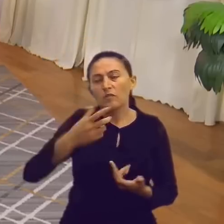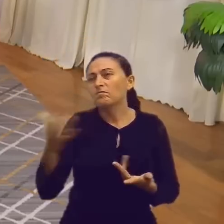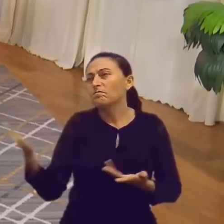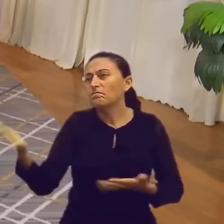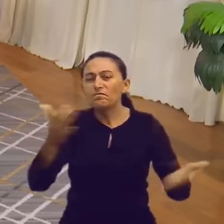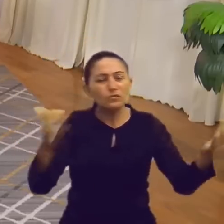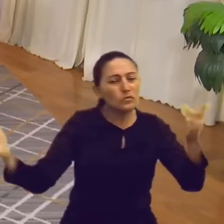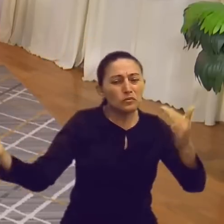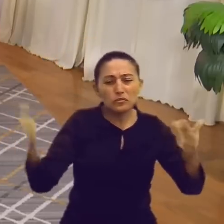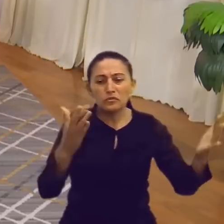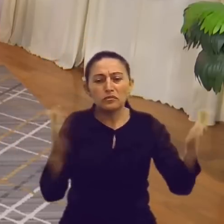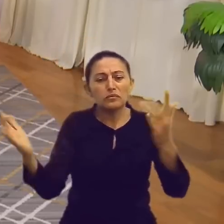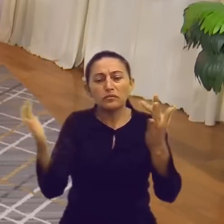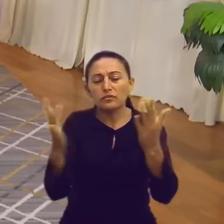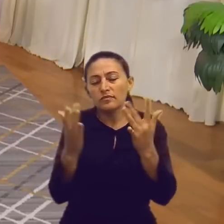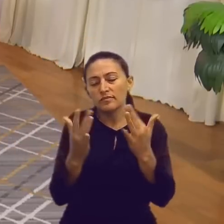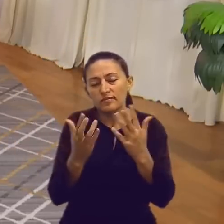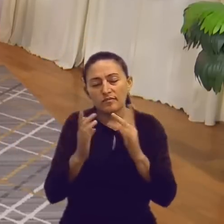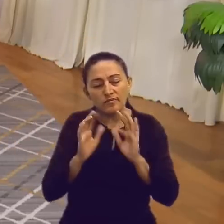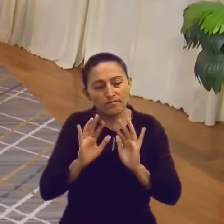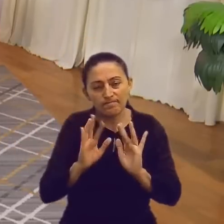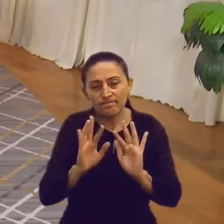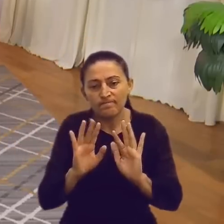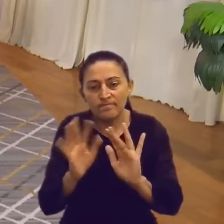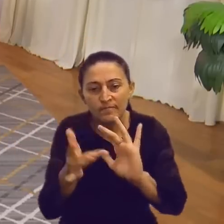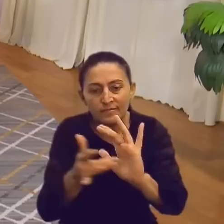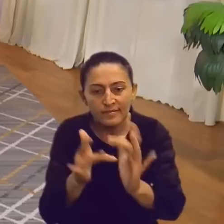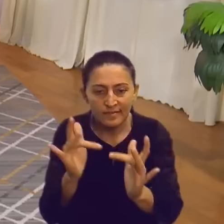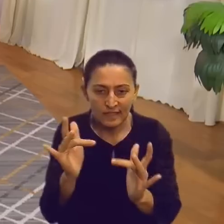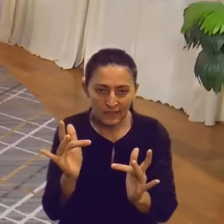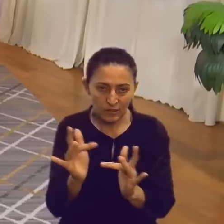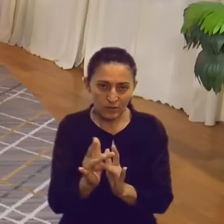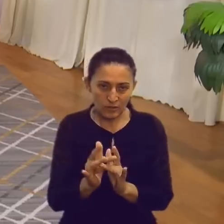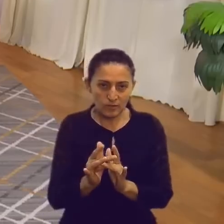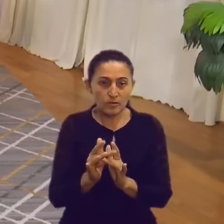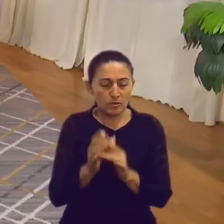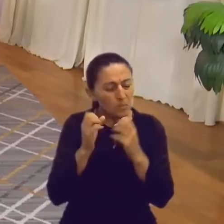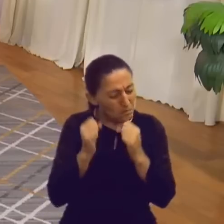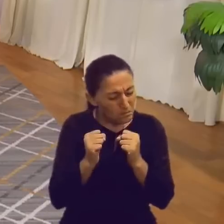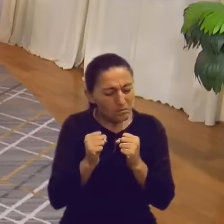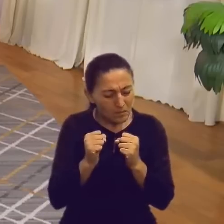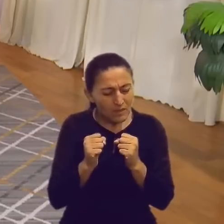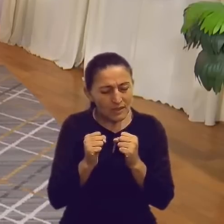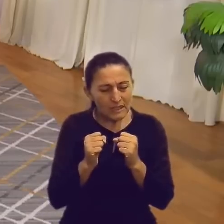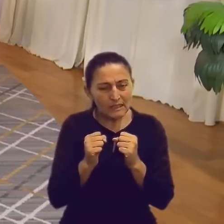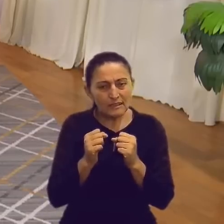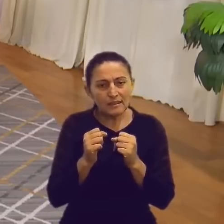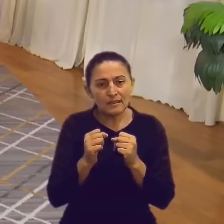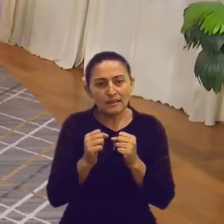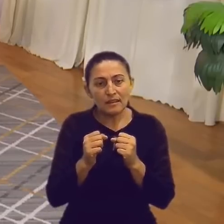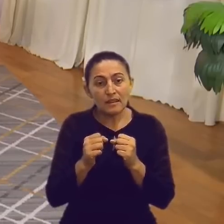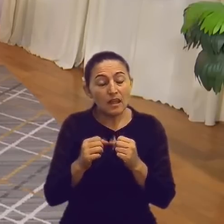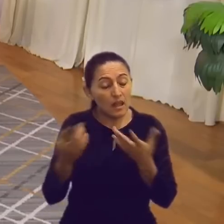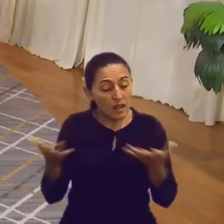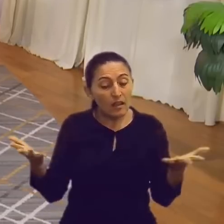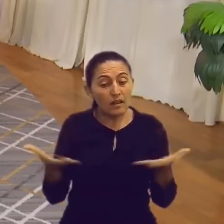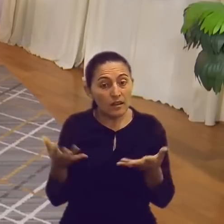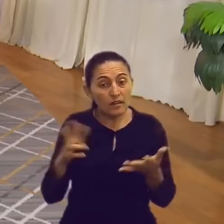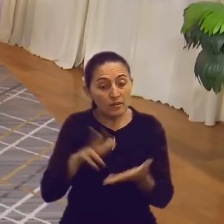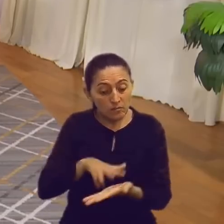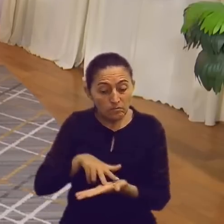Jesus. Muitos foram os conversos que foram ali aos pés de